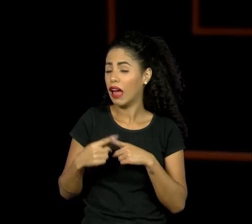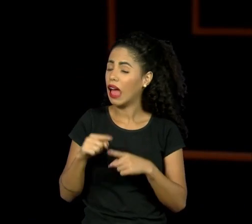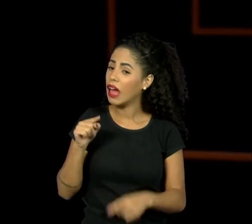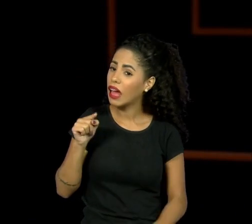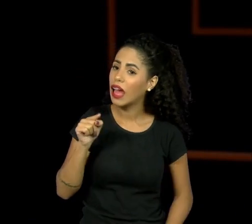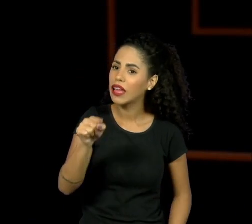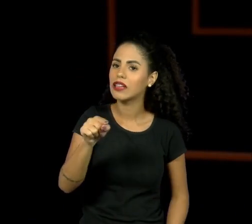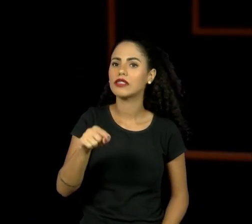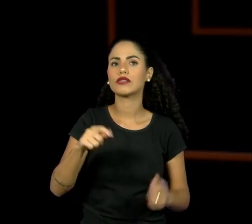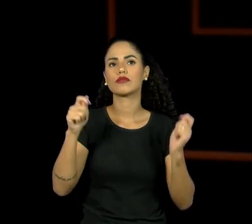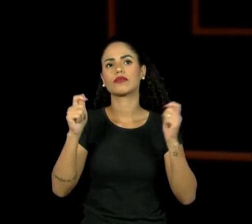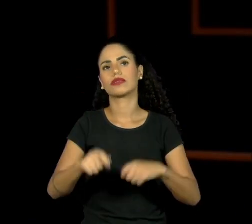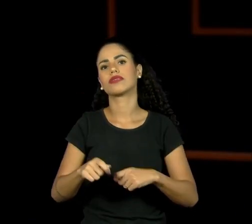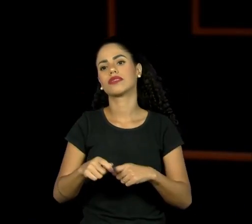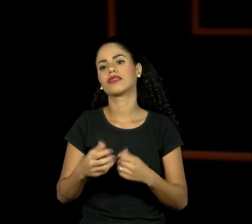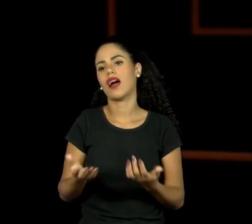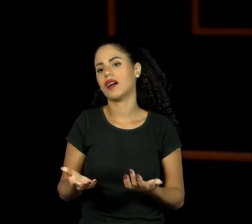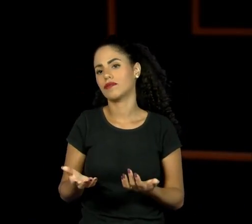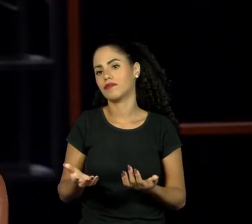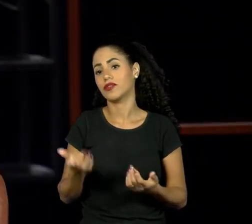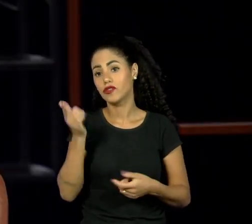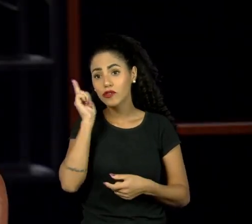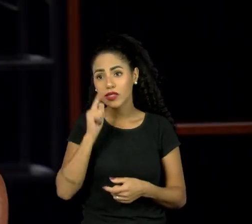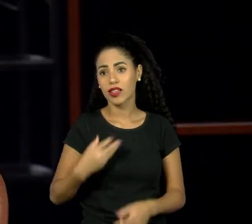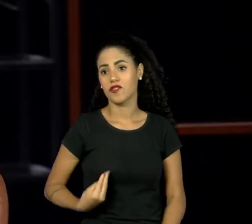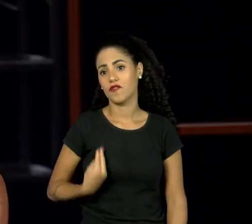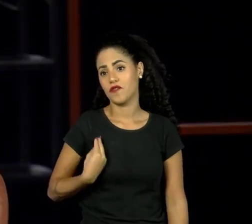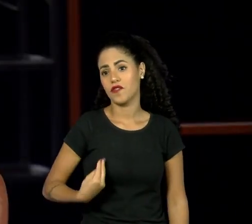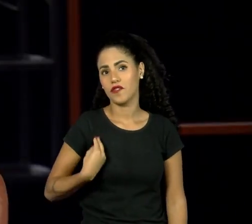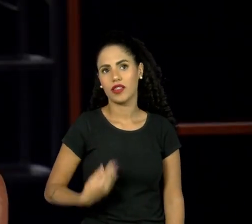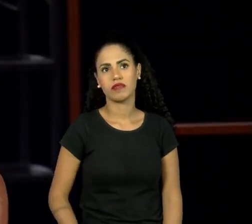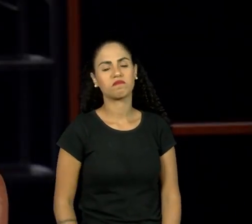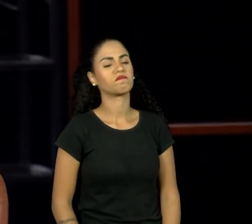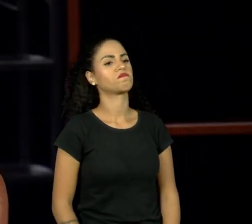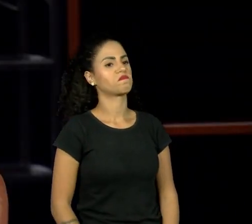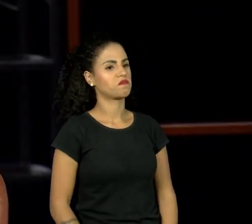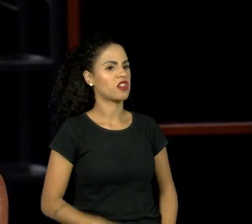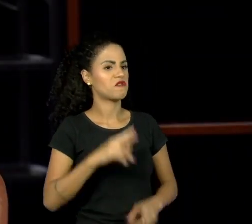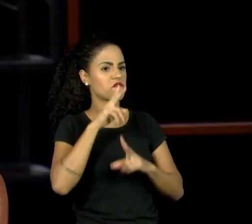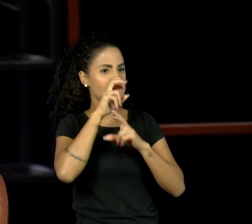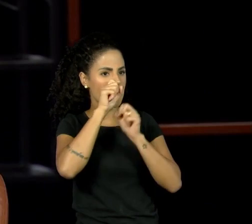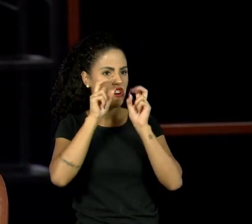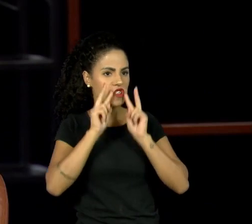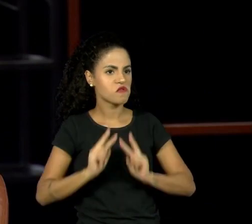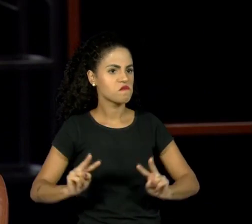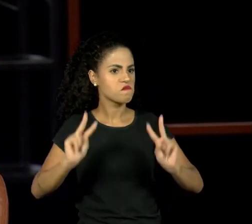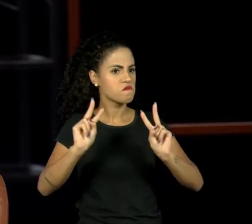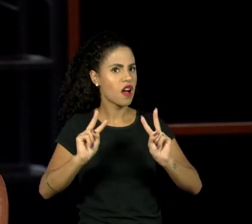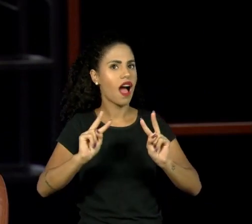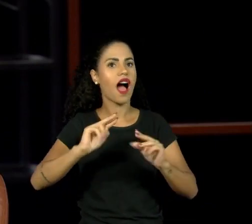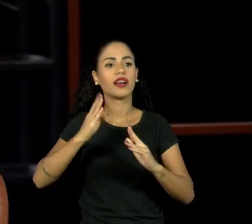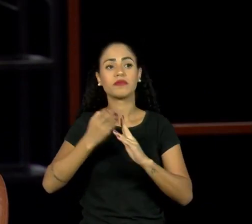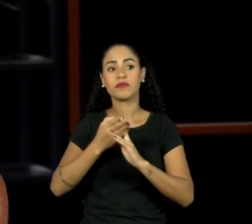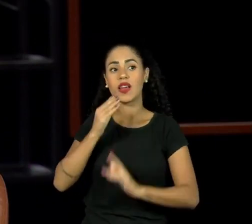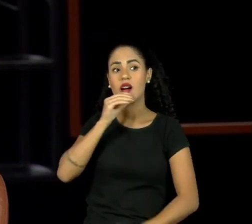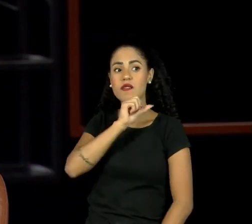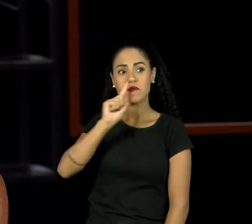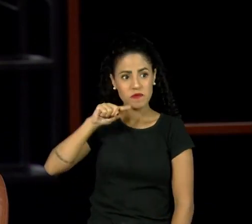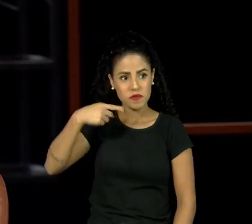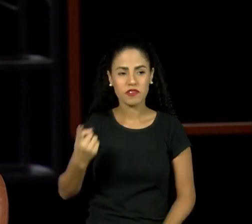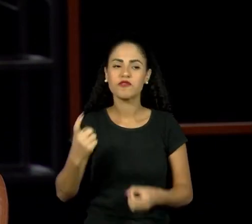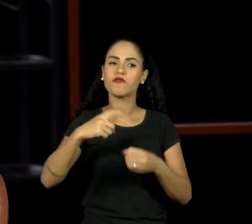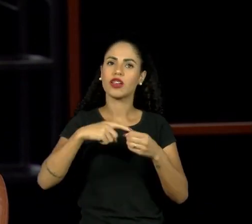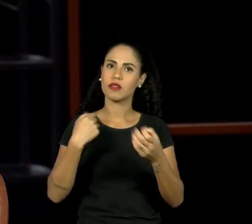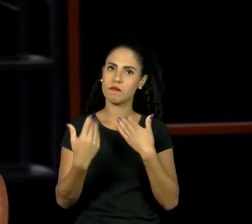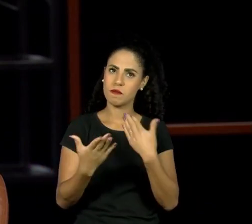vai segurar a nossa barra em 4 paredes. Forte esse seu depoimento, hein, baby? Um intervalo agora e depois a gente continua